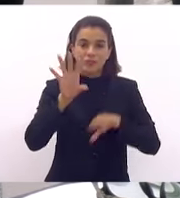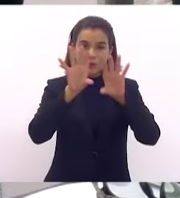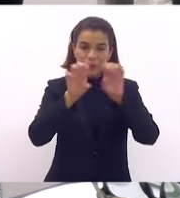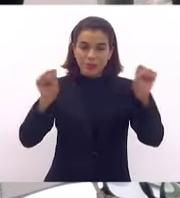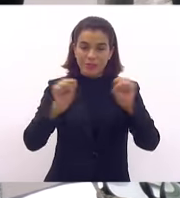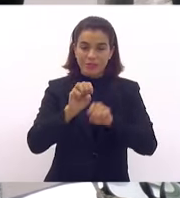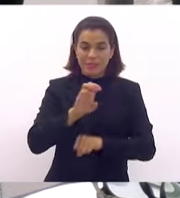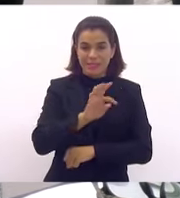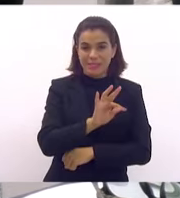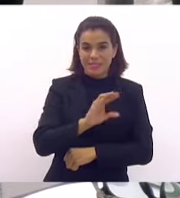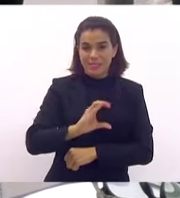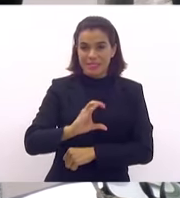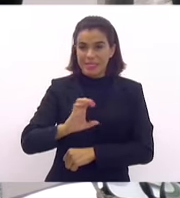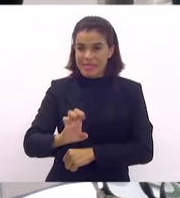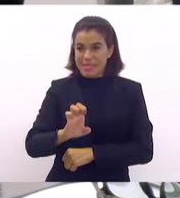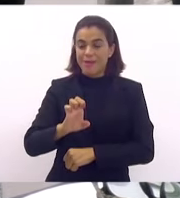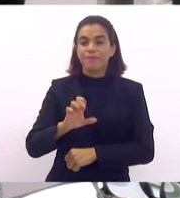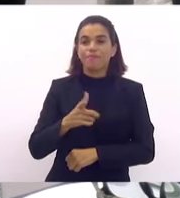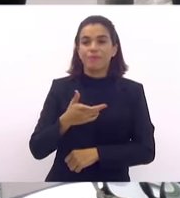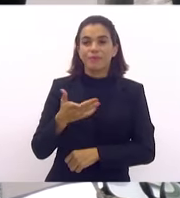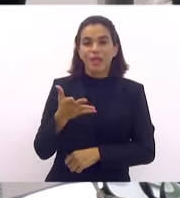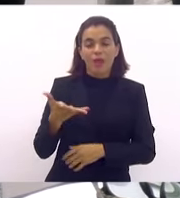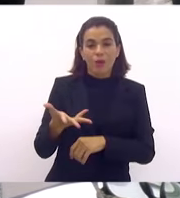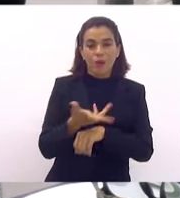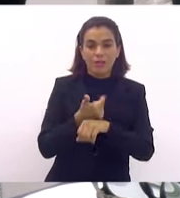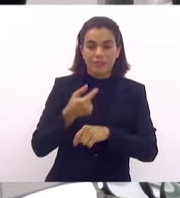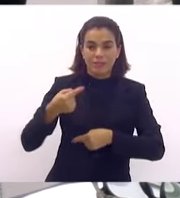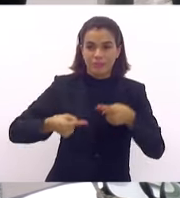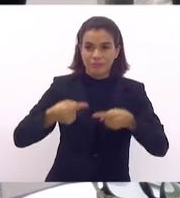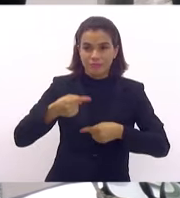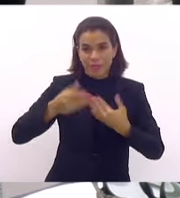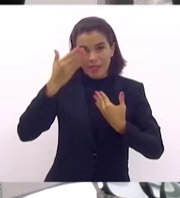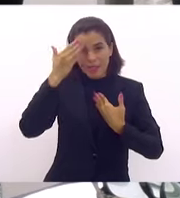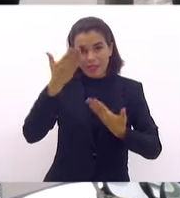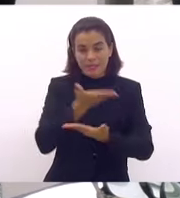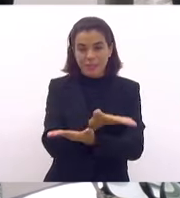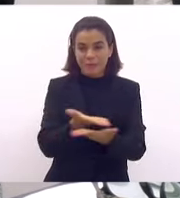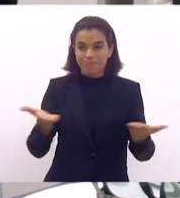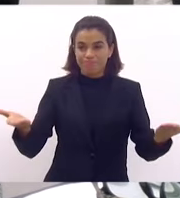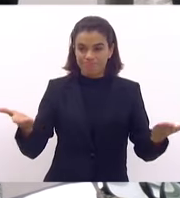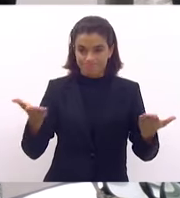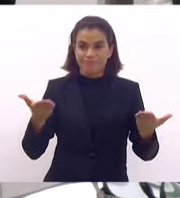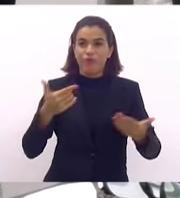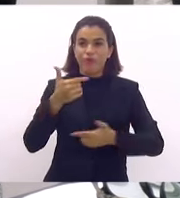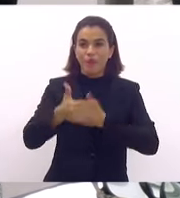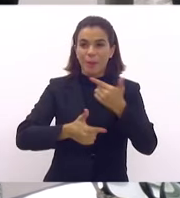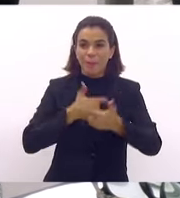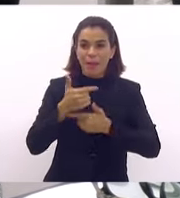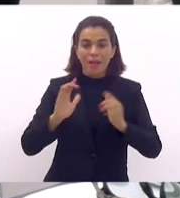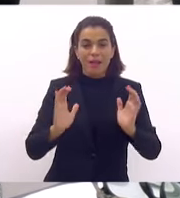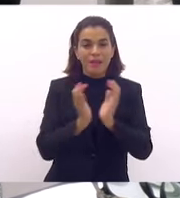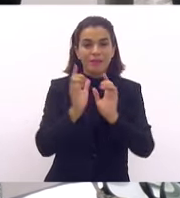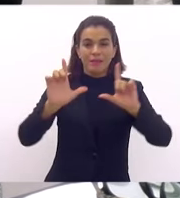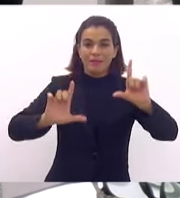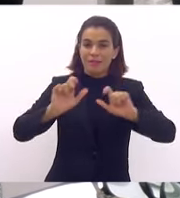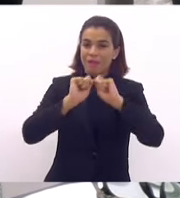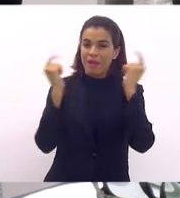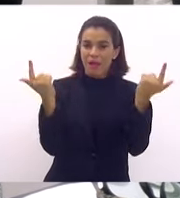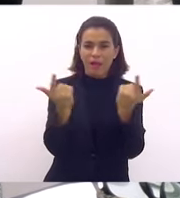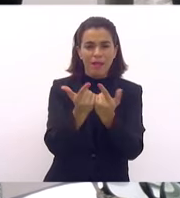controle também presentes aqui, que dá qualidade à discussão. Então, agradecer a todos. De fato, foi muito produtivo a toda a técnica, a TV Alerj, que cobre